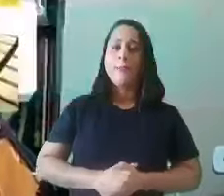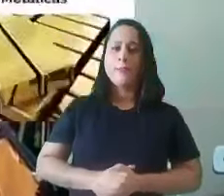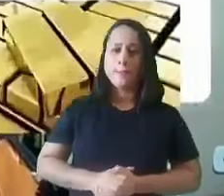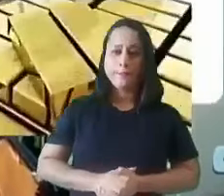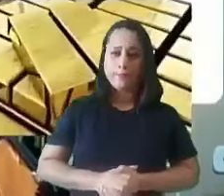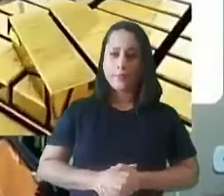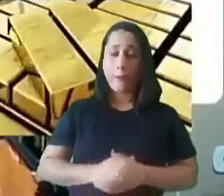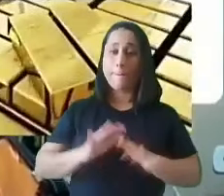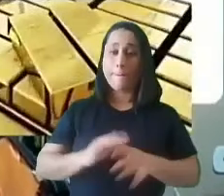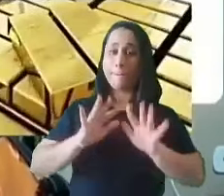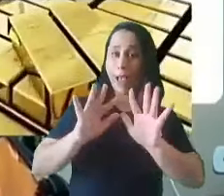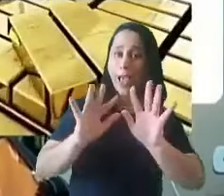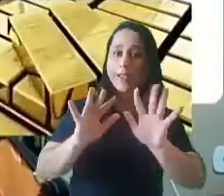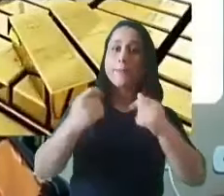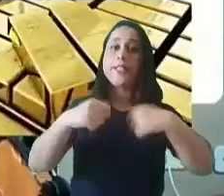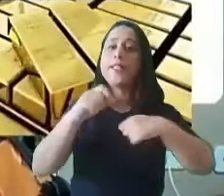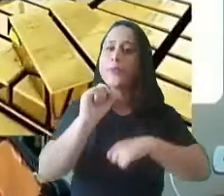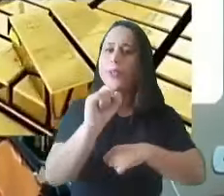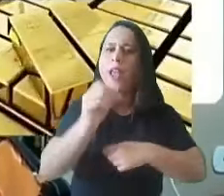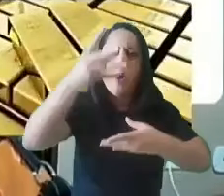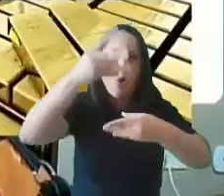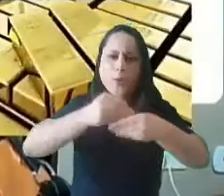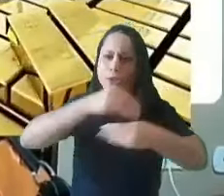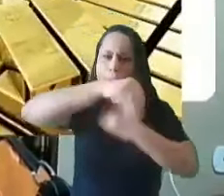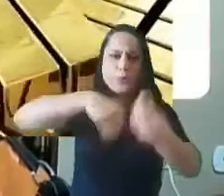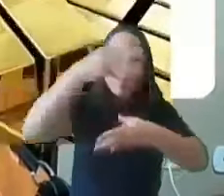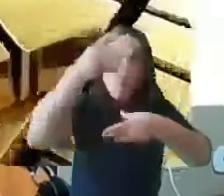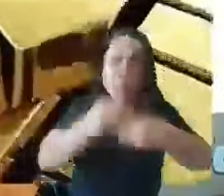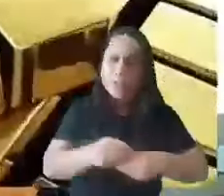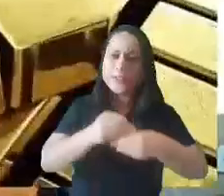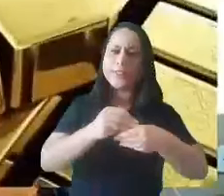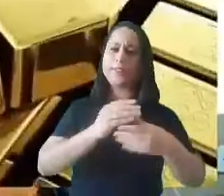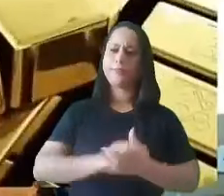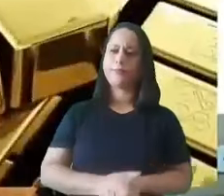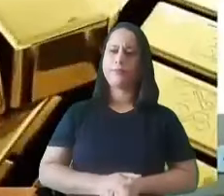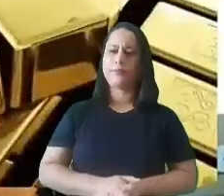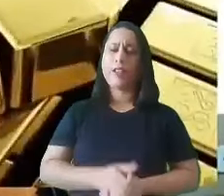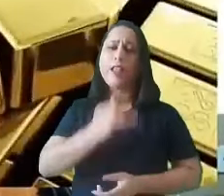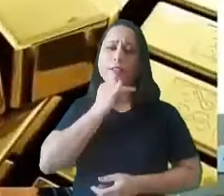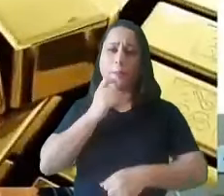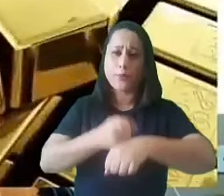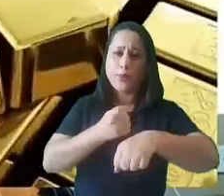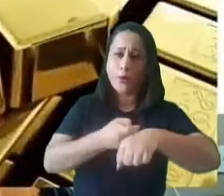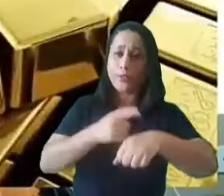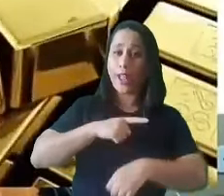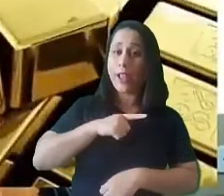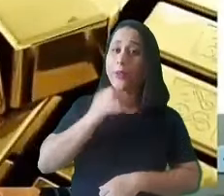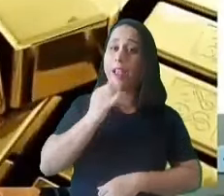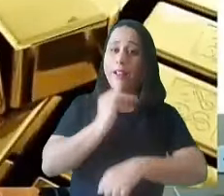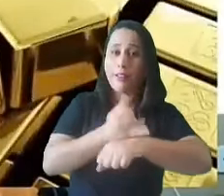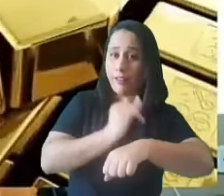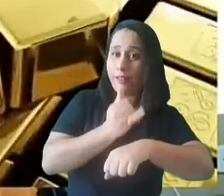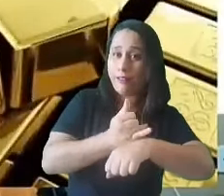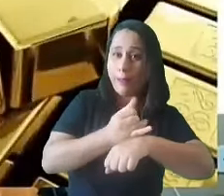forma homogênea. As soluções sólidas são as ligas metálicas. A gente utiliza bastante,